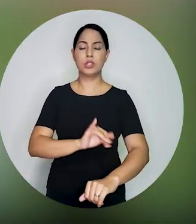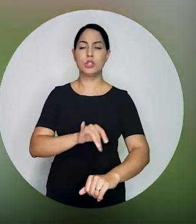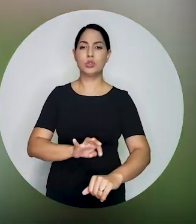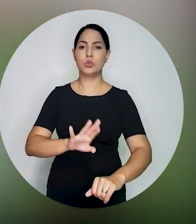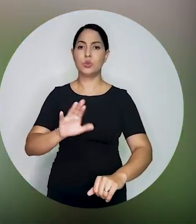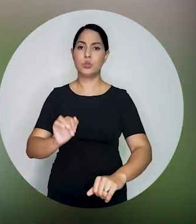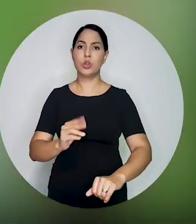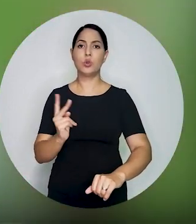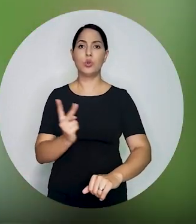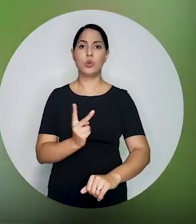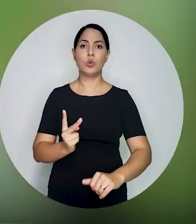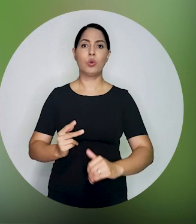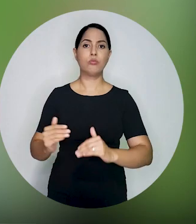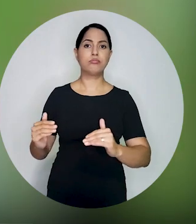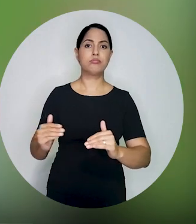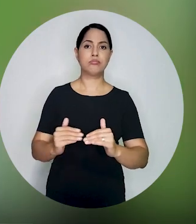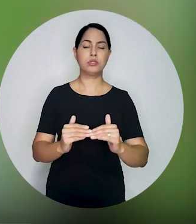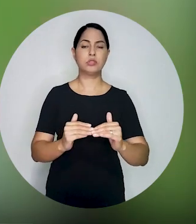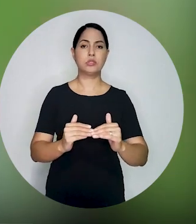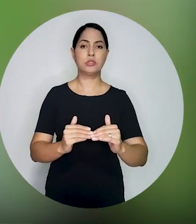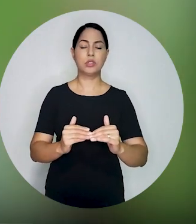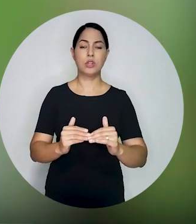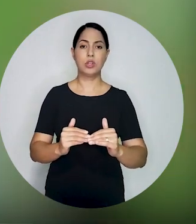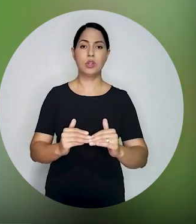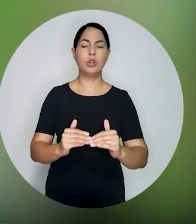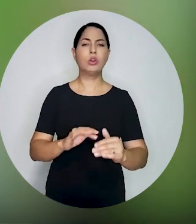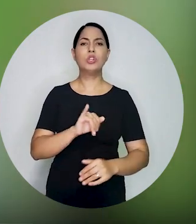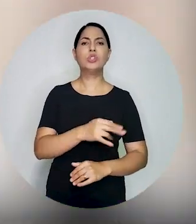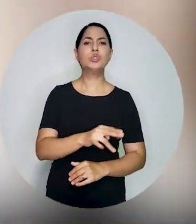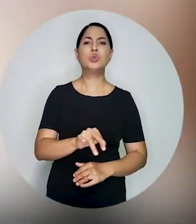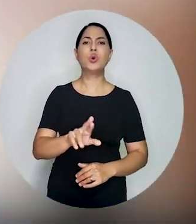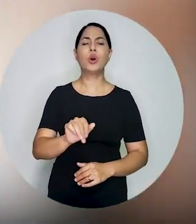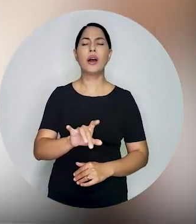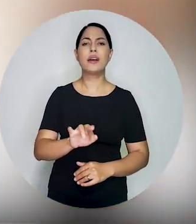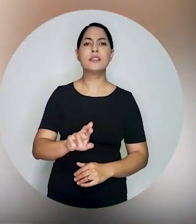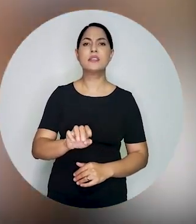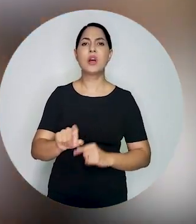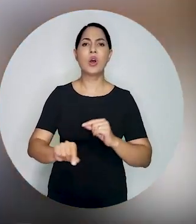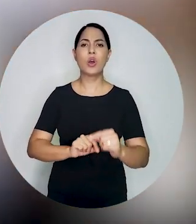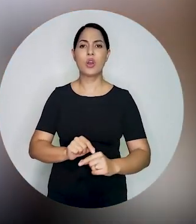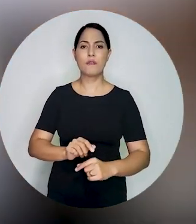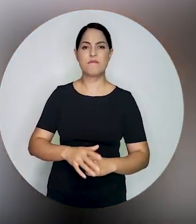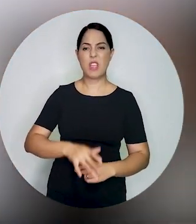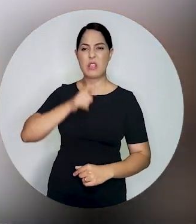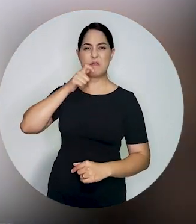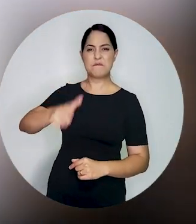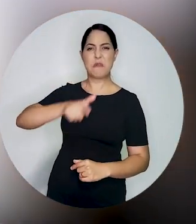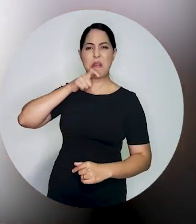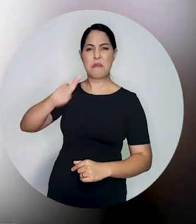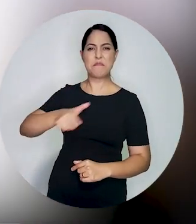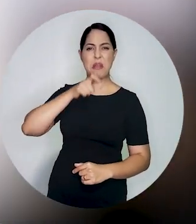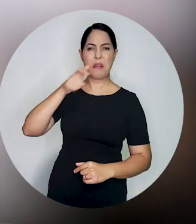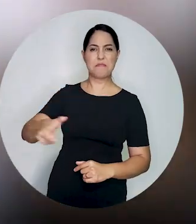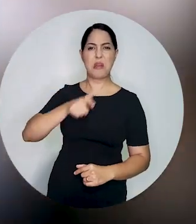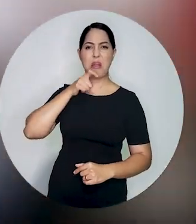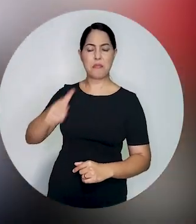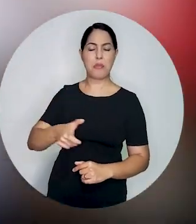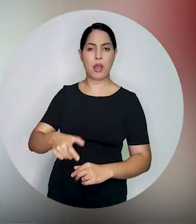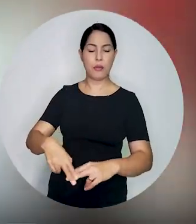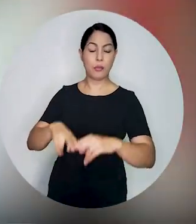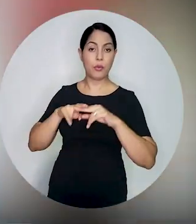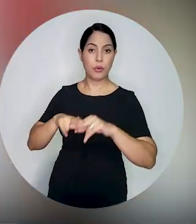imprescritível, assim como o racismo. A injúria racial é a ofensa a alguém por conta da raça, cor, etnia ou